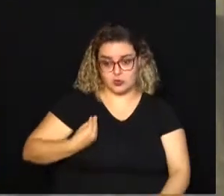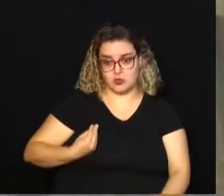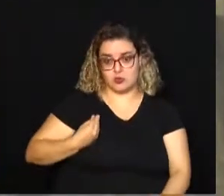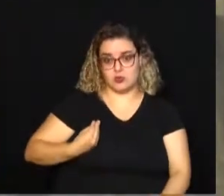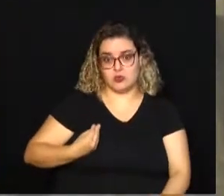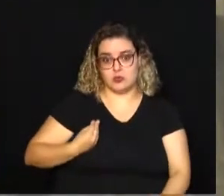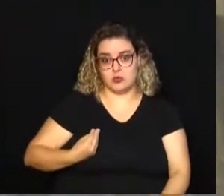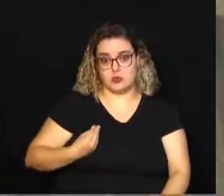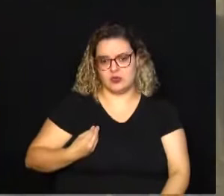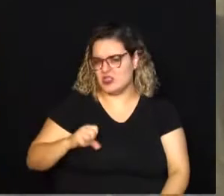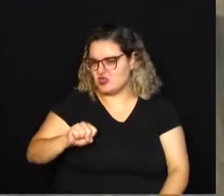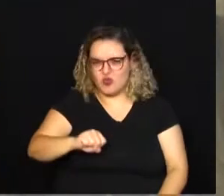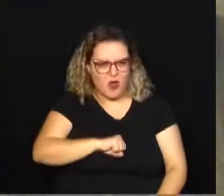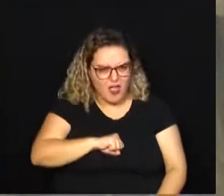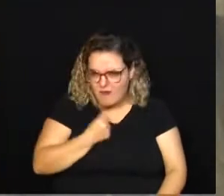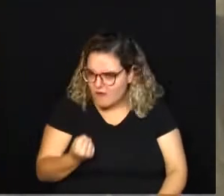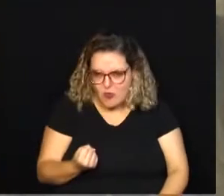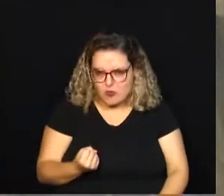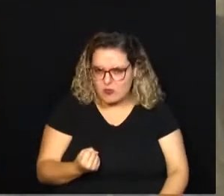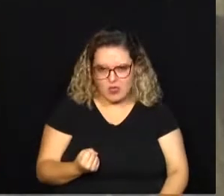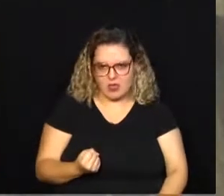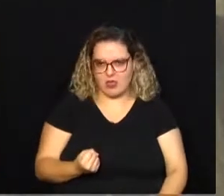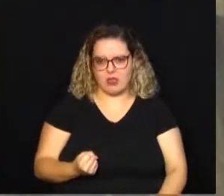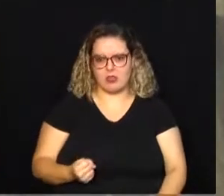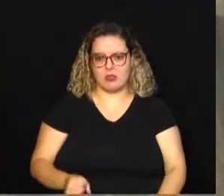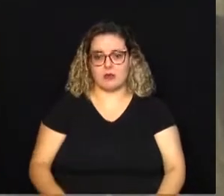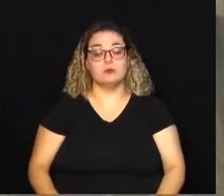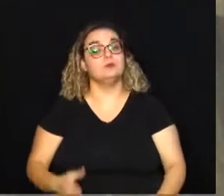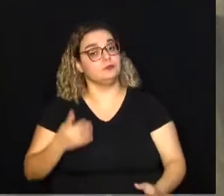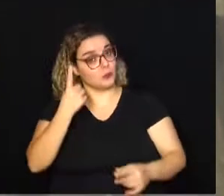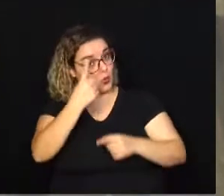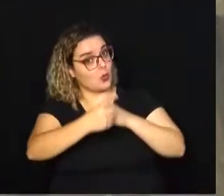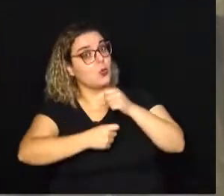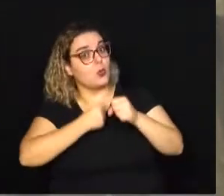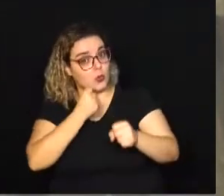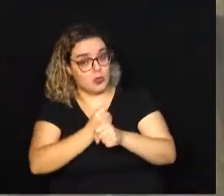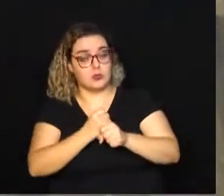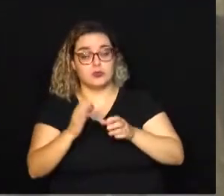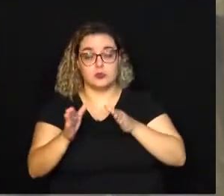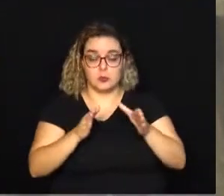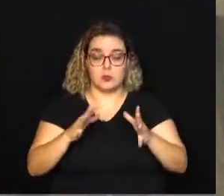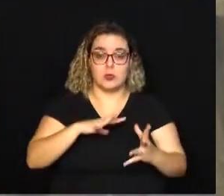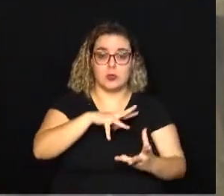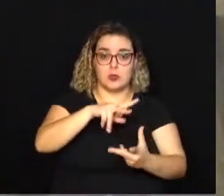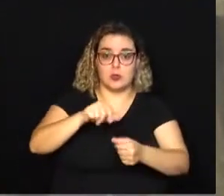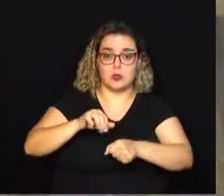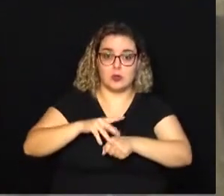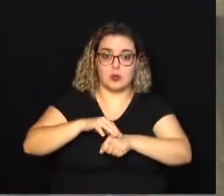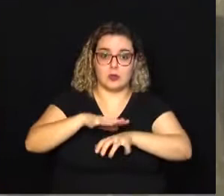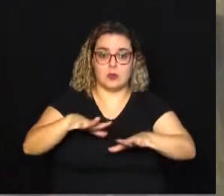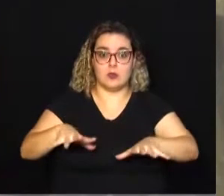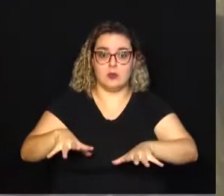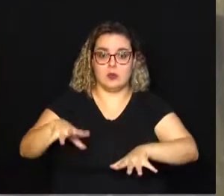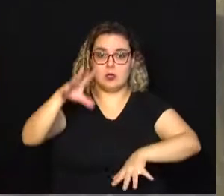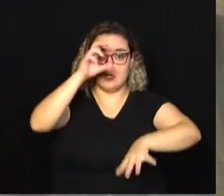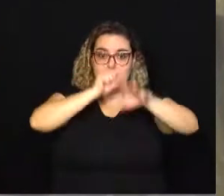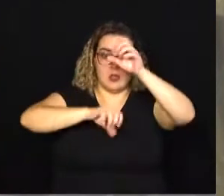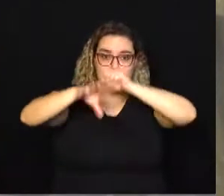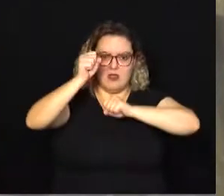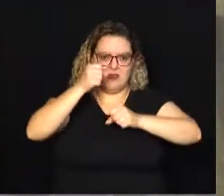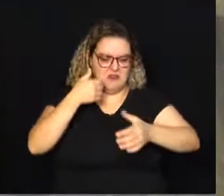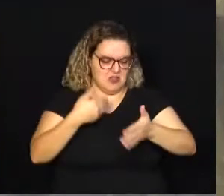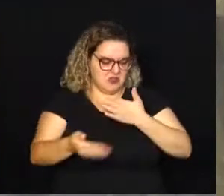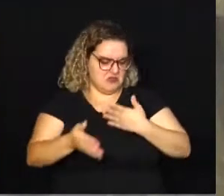eu estou revoltadíssima. Apesar de um ano de pandemia, mas é uma situação muito complicada. Não aprende nada, faz da pandemia o que